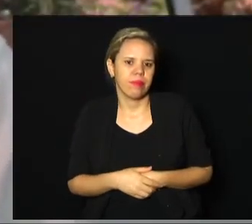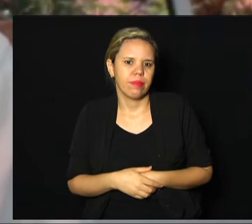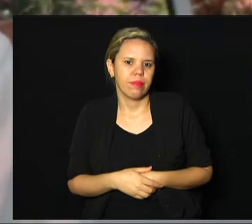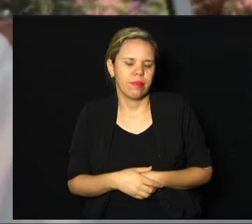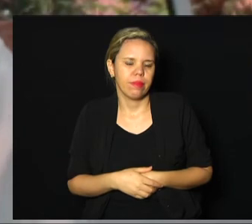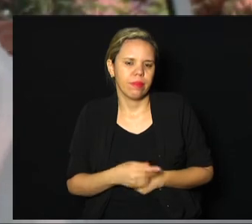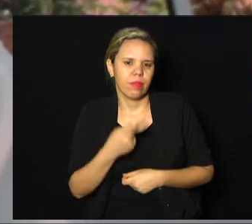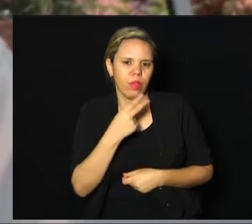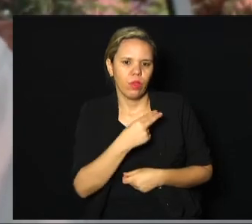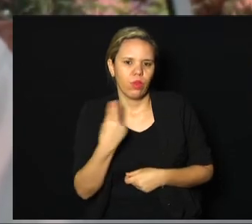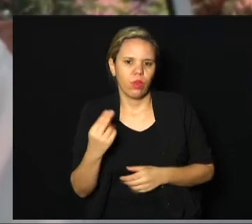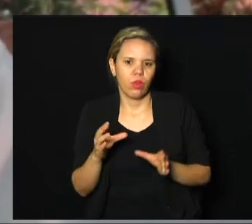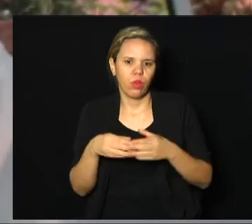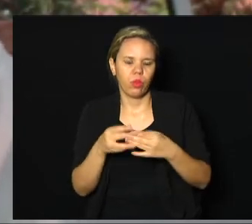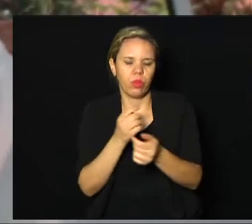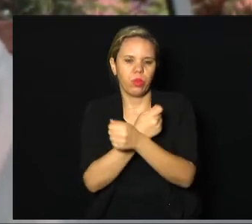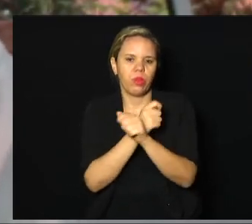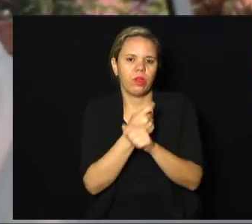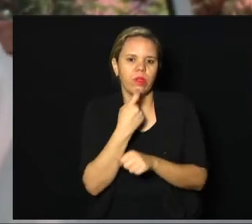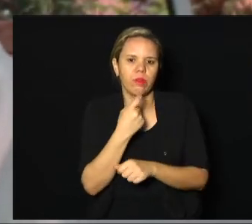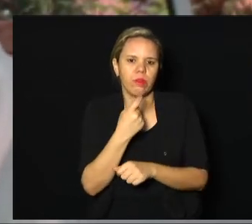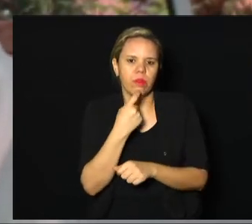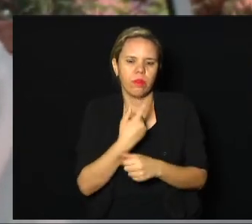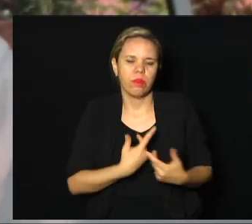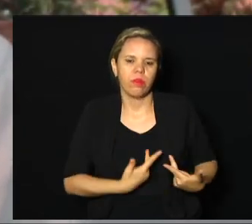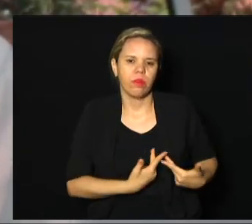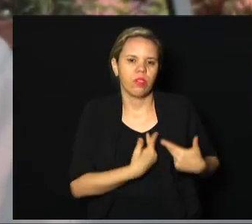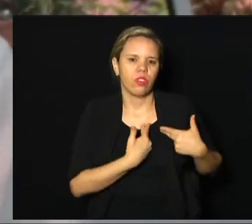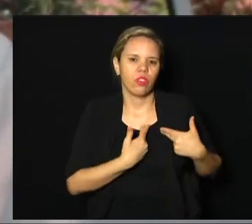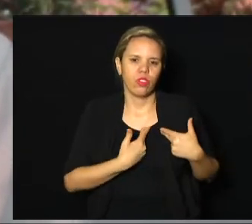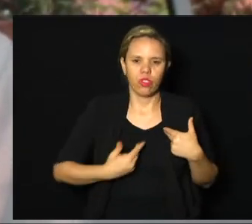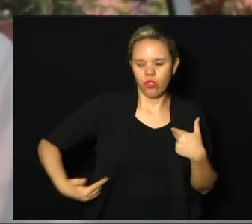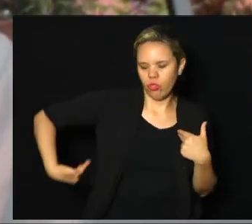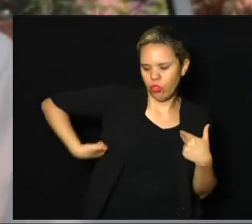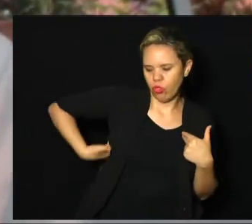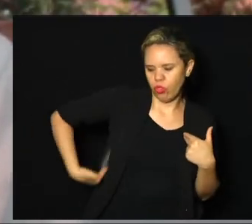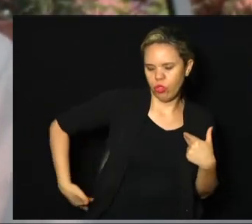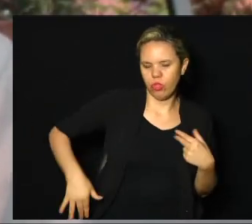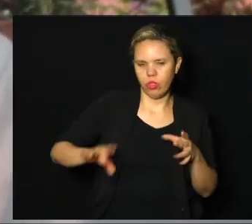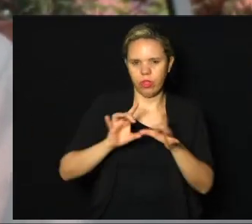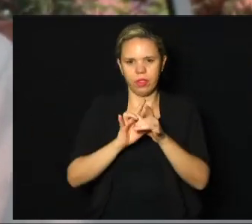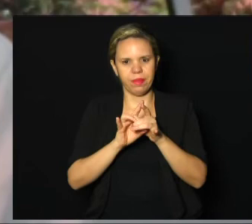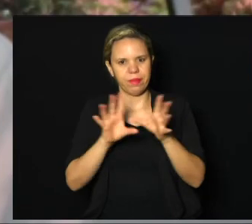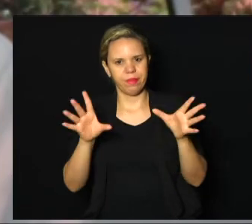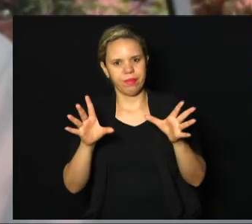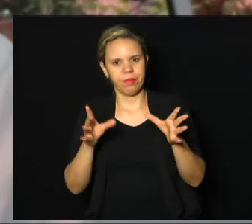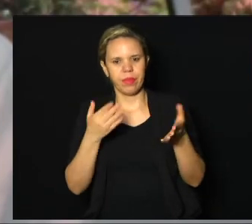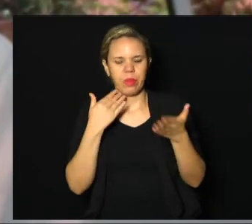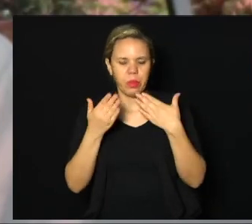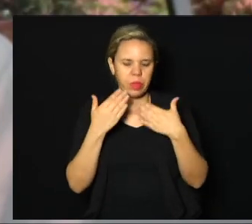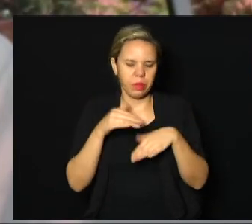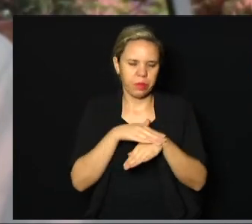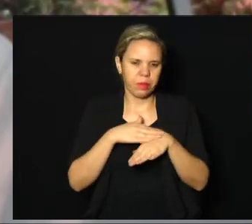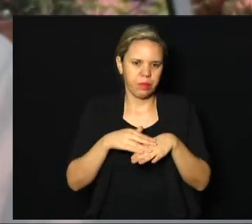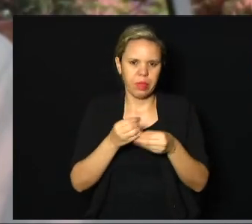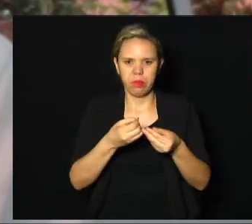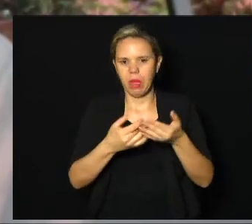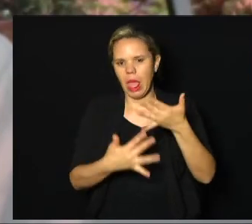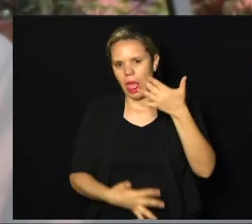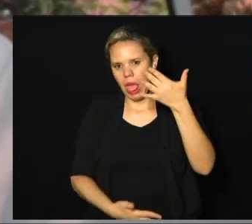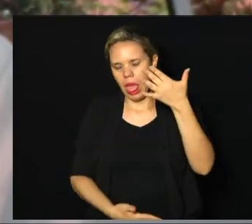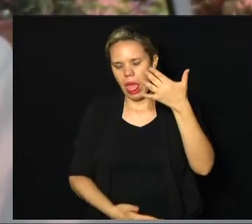Falo em nome do grupo da PUC de Campinas, de cirurgia de coluna. A gente está à disposição, a gente tem bastante coisa